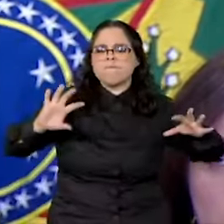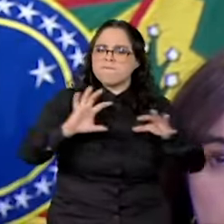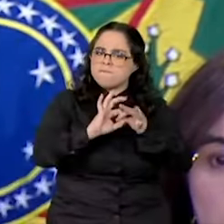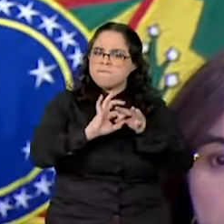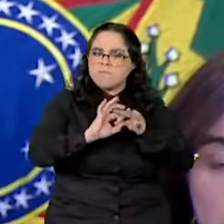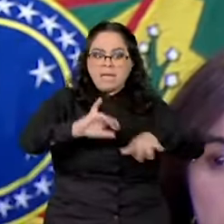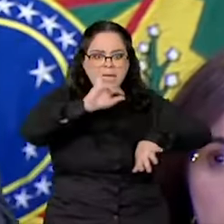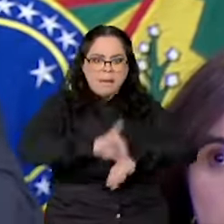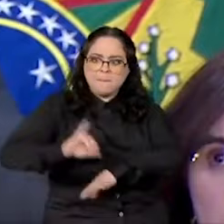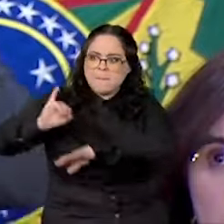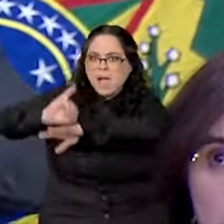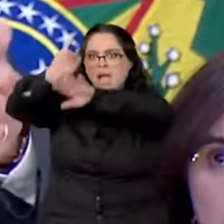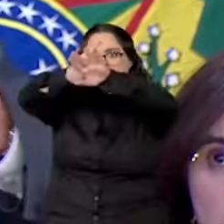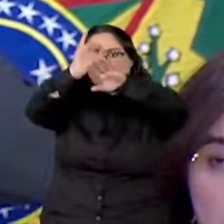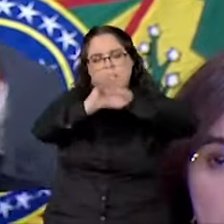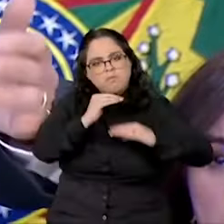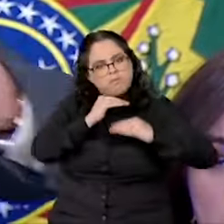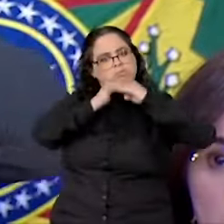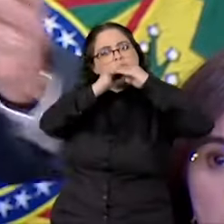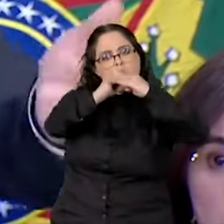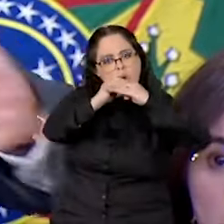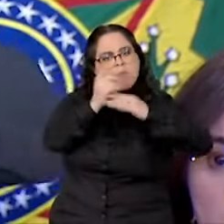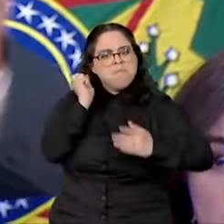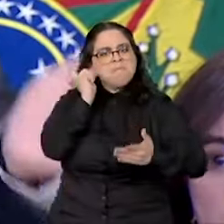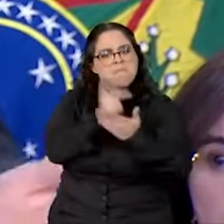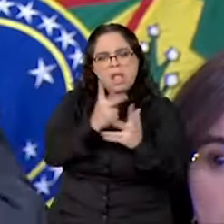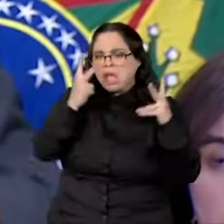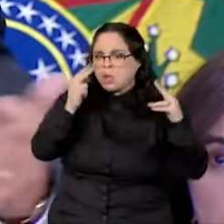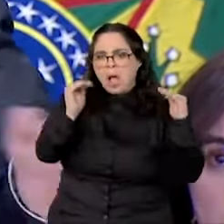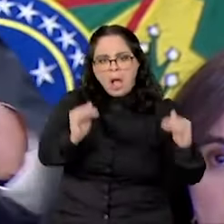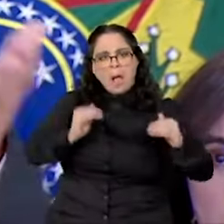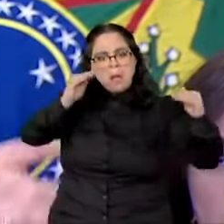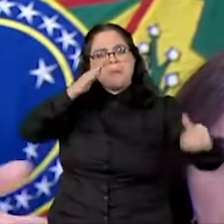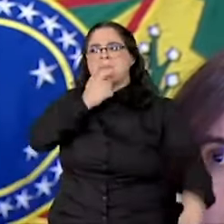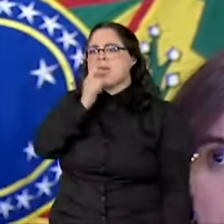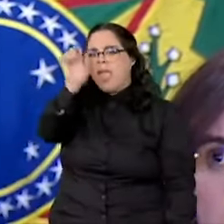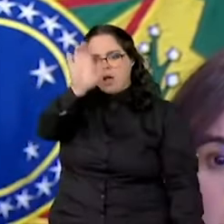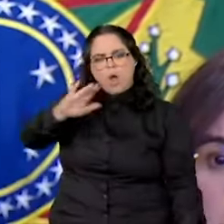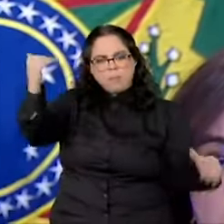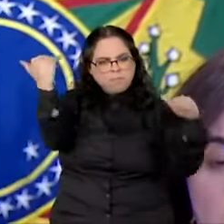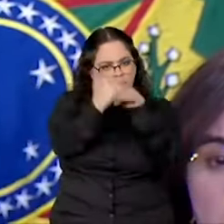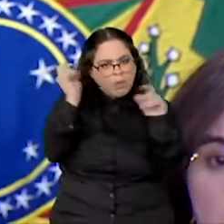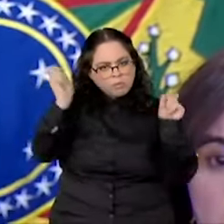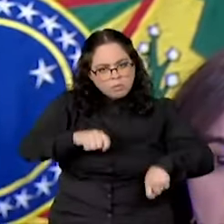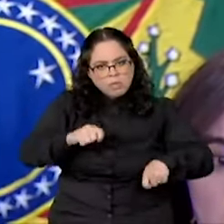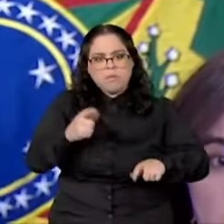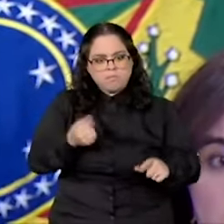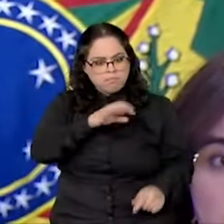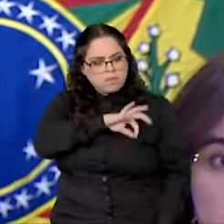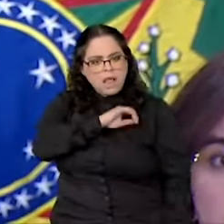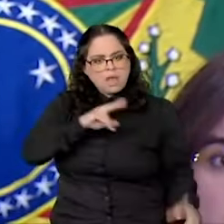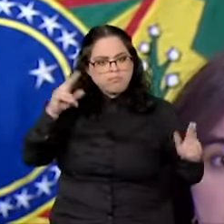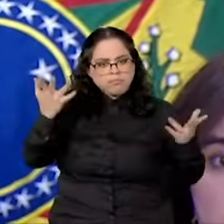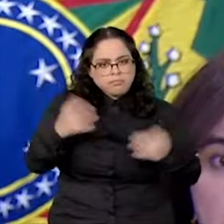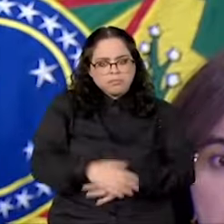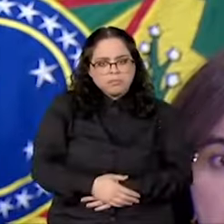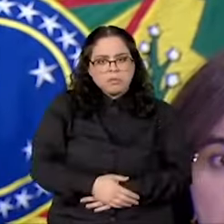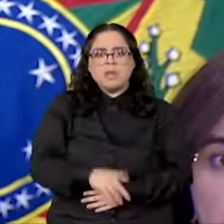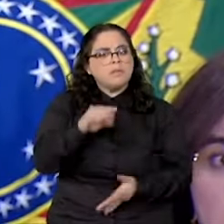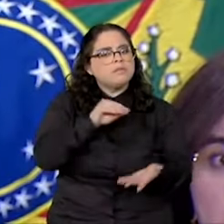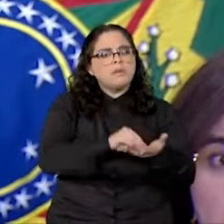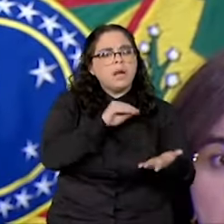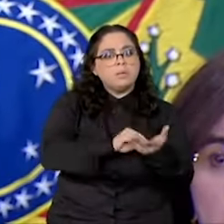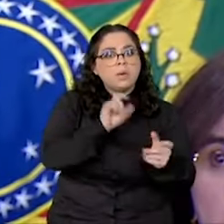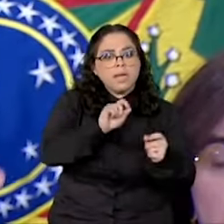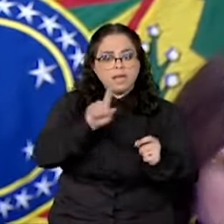muitas capitais do Brasil têm padrão médio de consumo de classe média europeia, ou mais do que a classe média europeia. O que falta é a